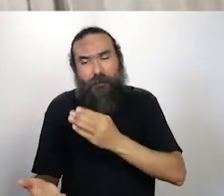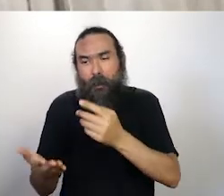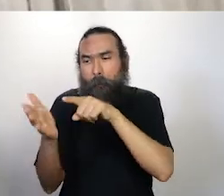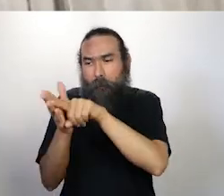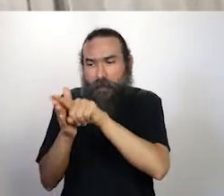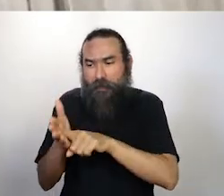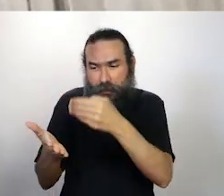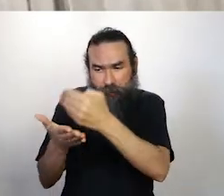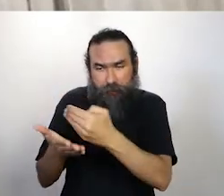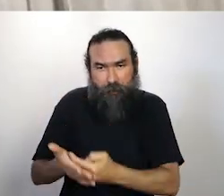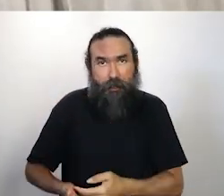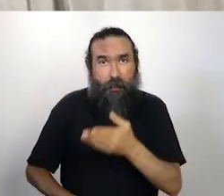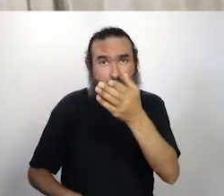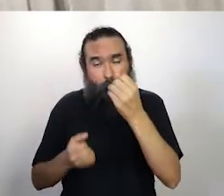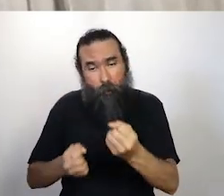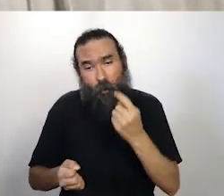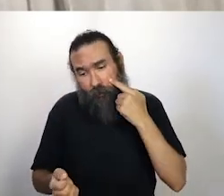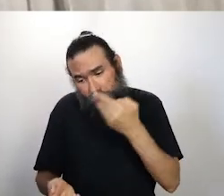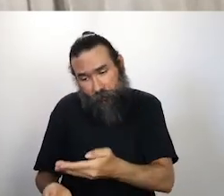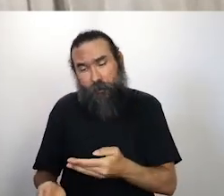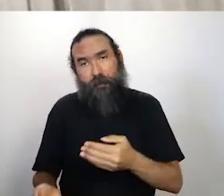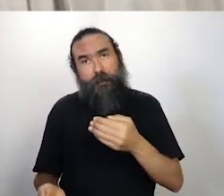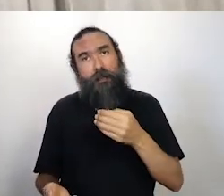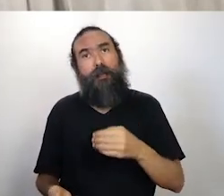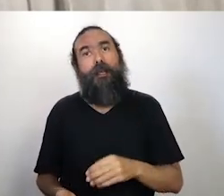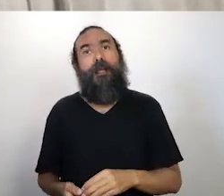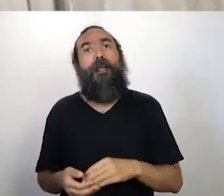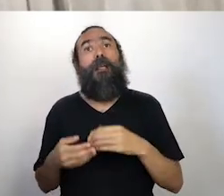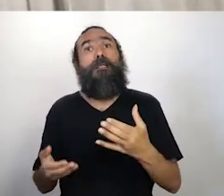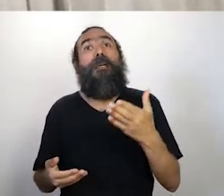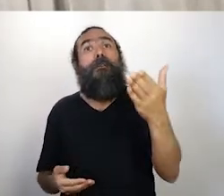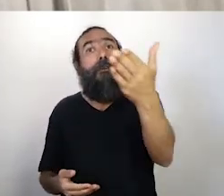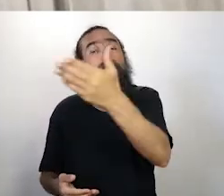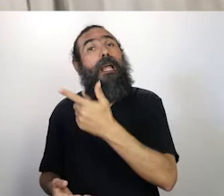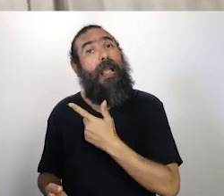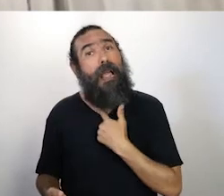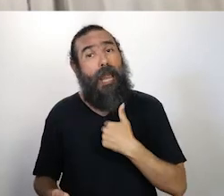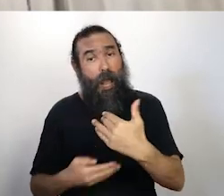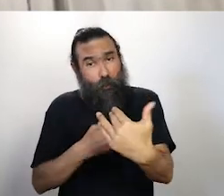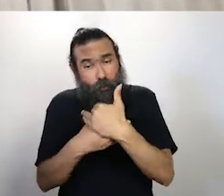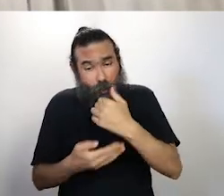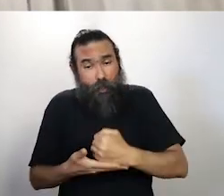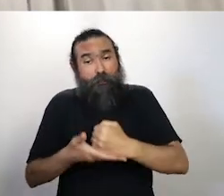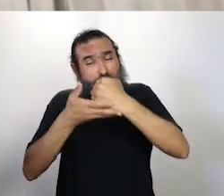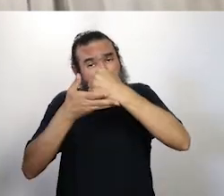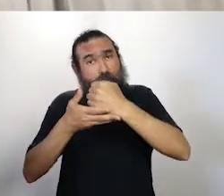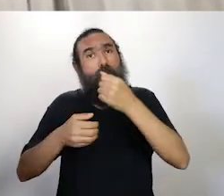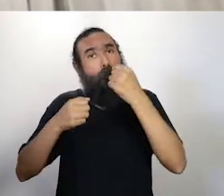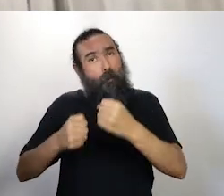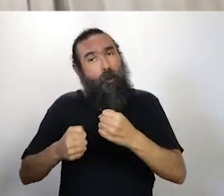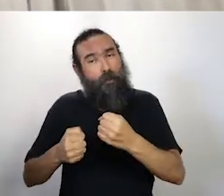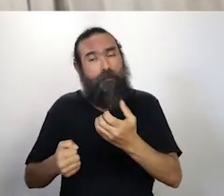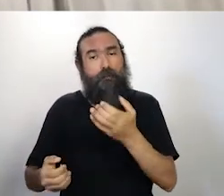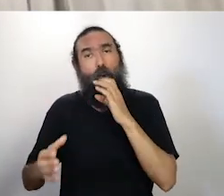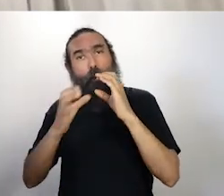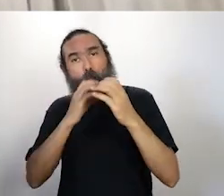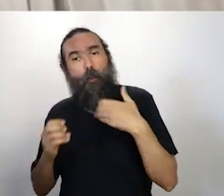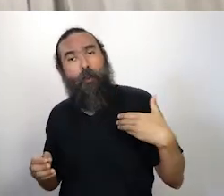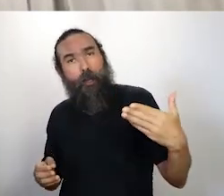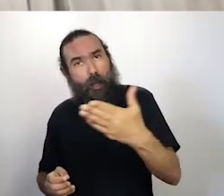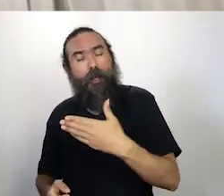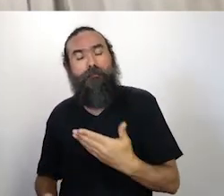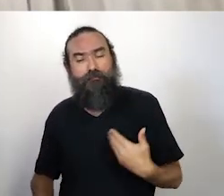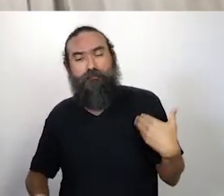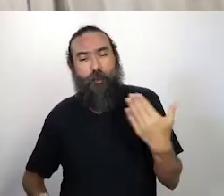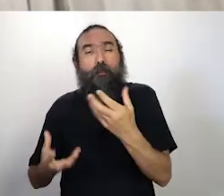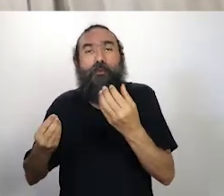precisa e pode aprofundar. E se alguém quiser, se alguma organização quiser, tiver interesse de contribuir com a gente, para a gente aprofundar nessas